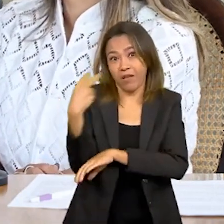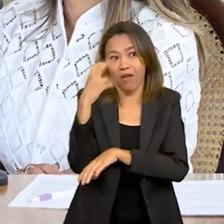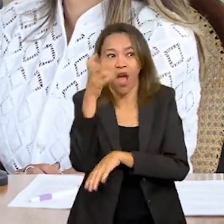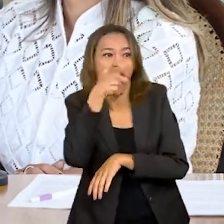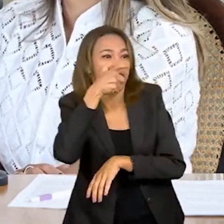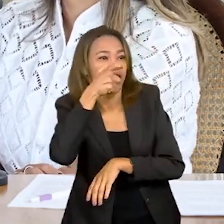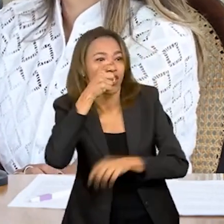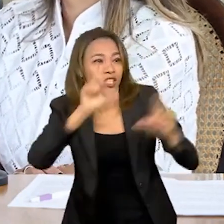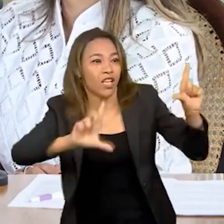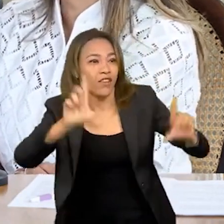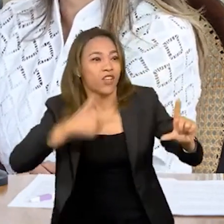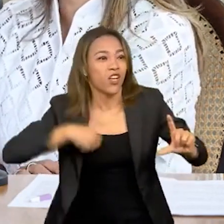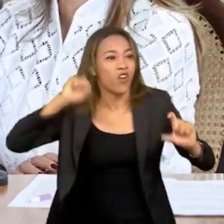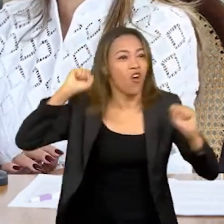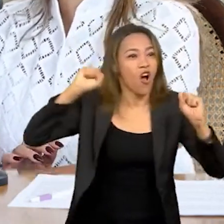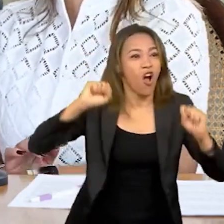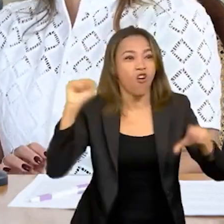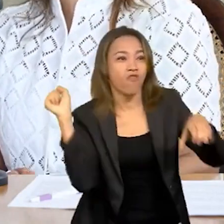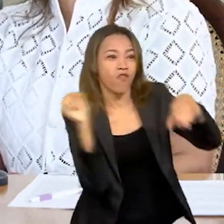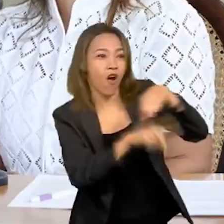gol gol do